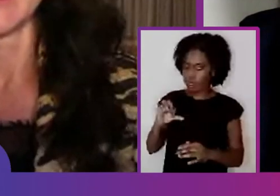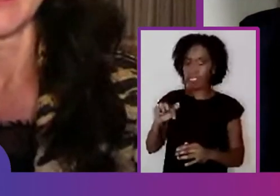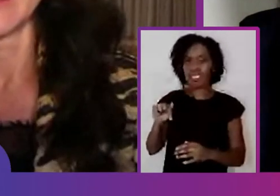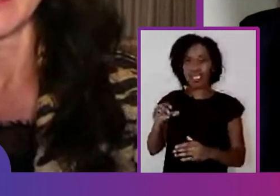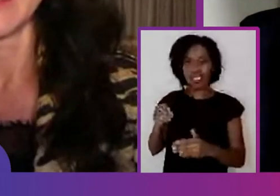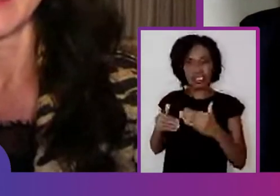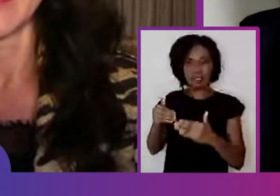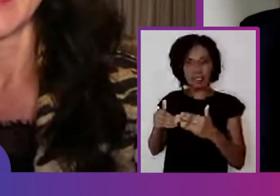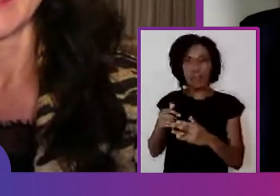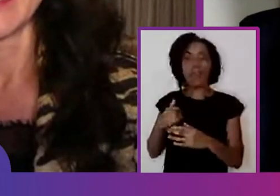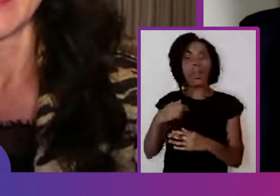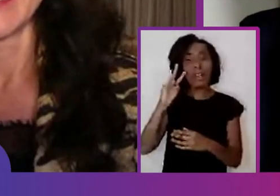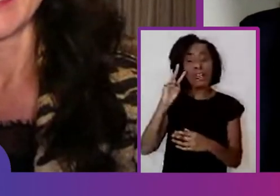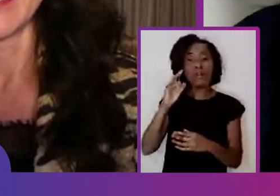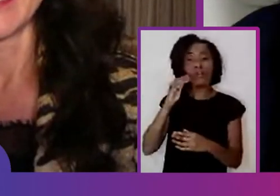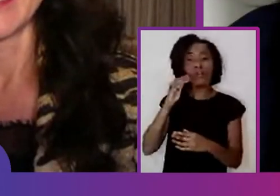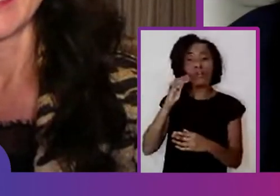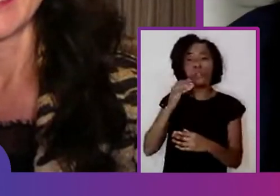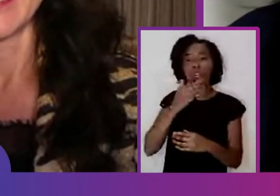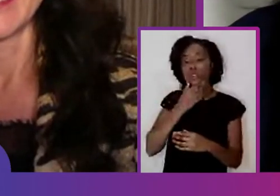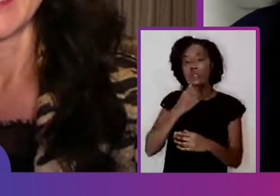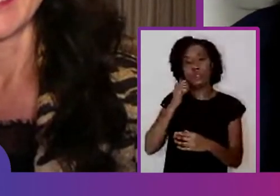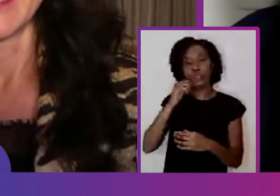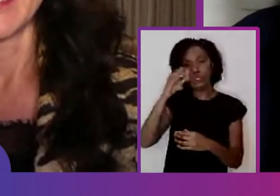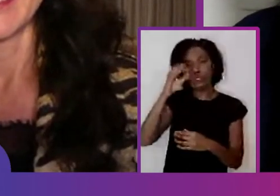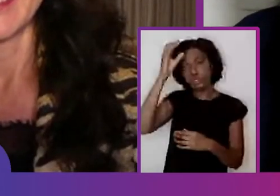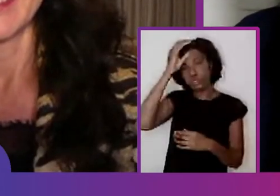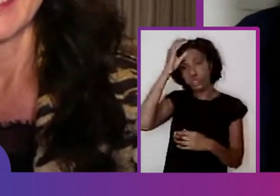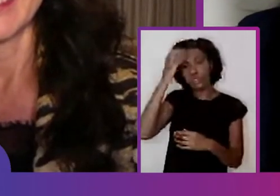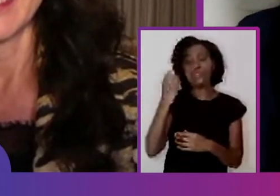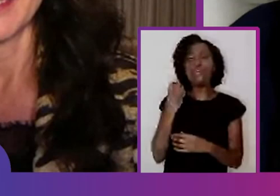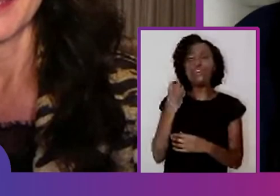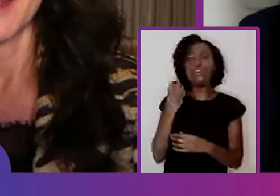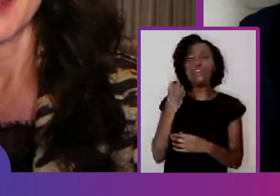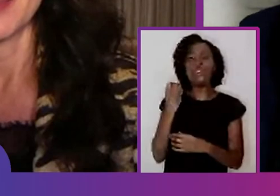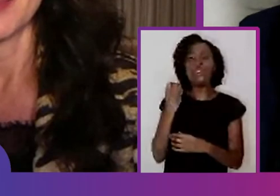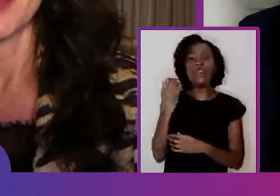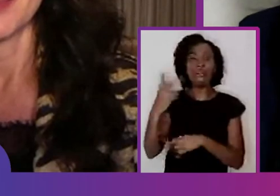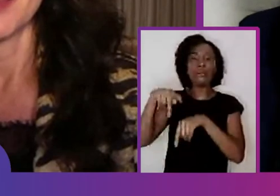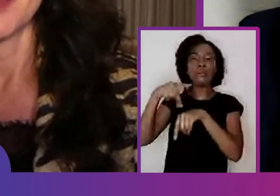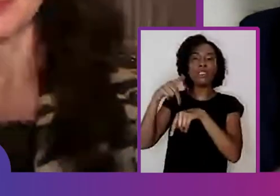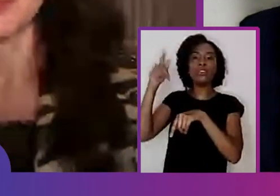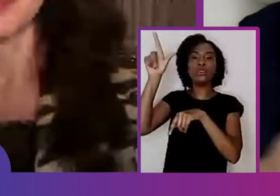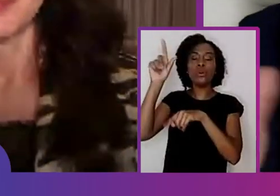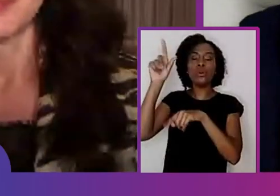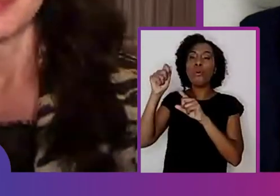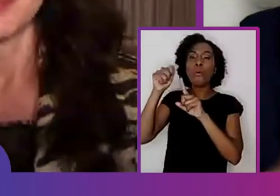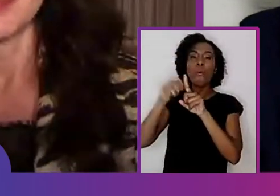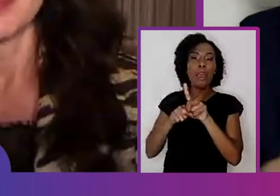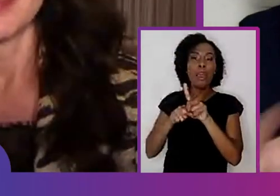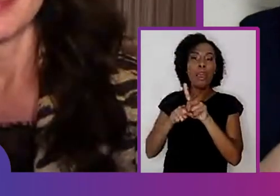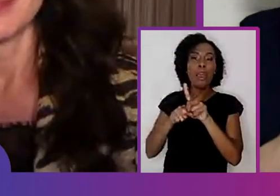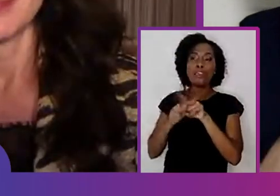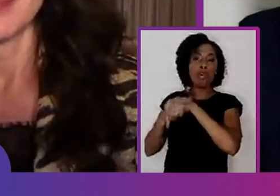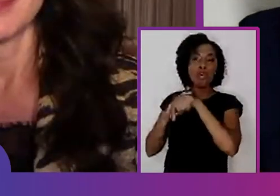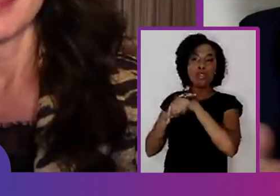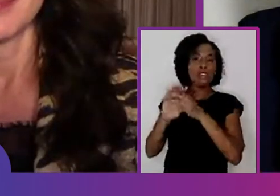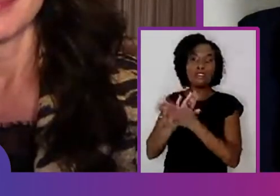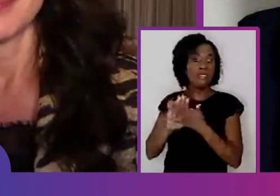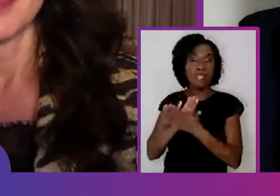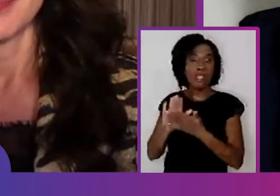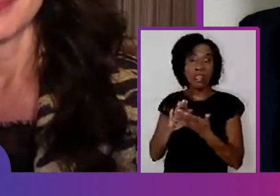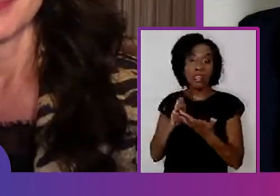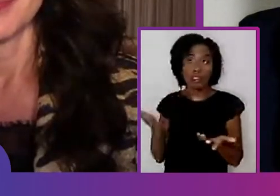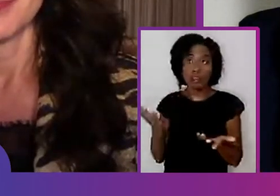tios viajavam para o exterior e a gente ficava um mês sem falar com eles. A gente não sabia onde estava. Se morresse, sabe-se lá como é que ia